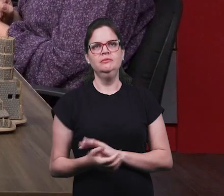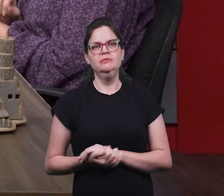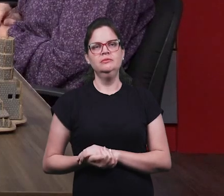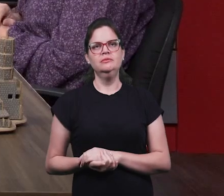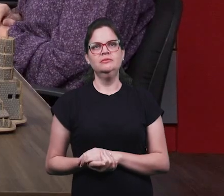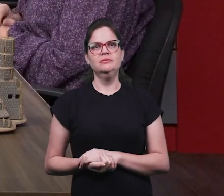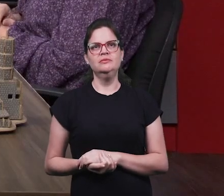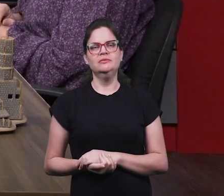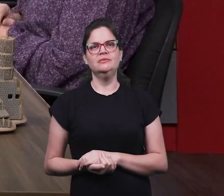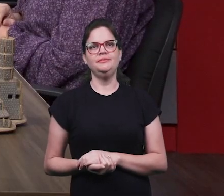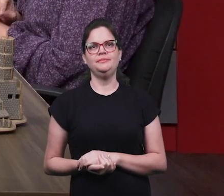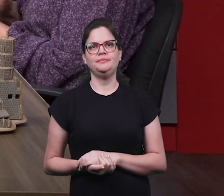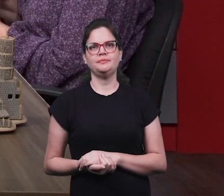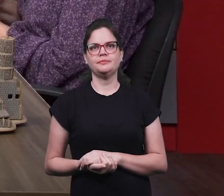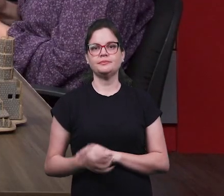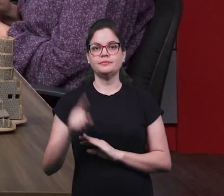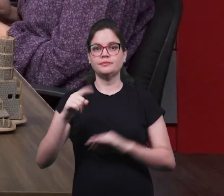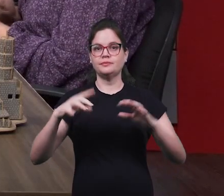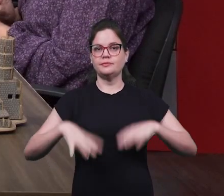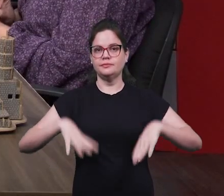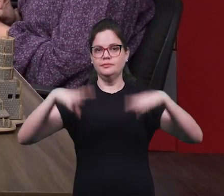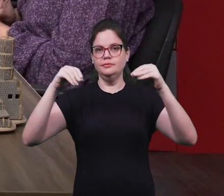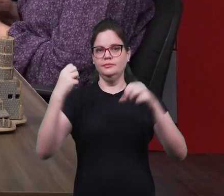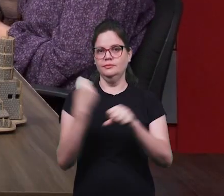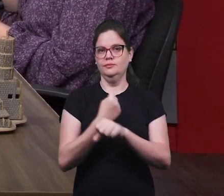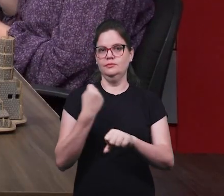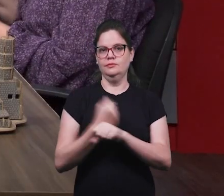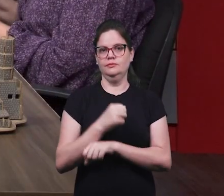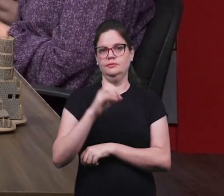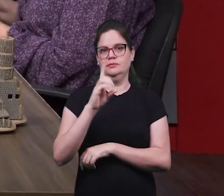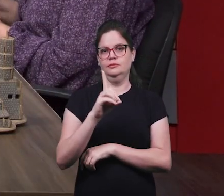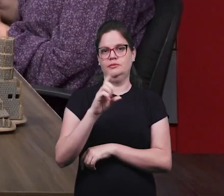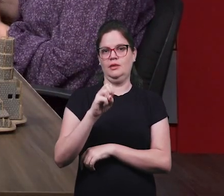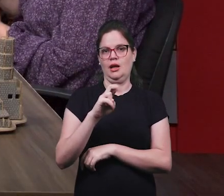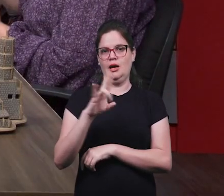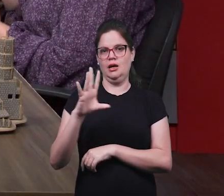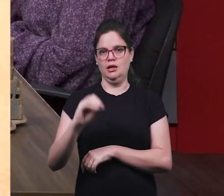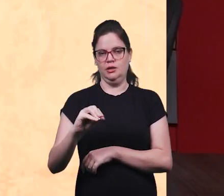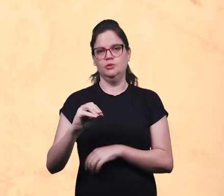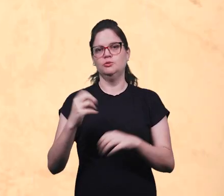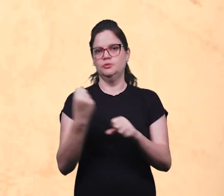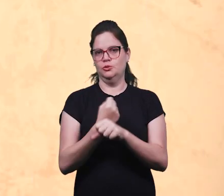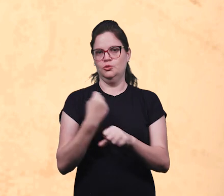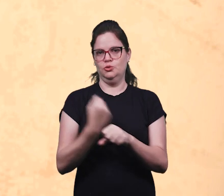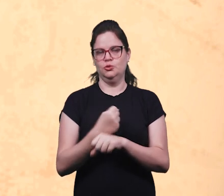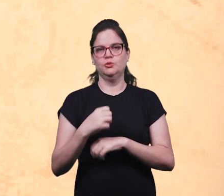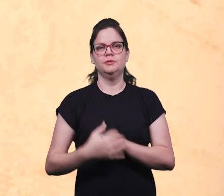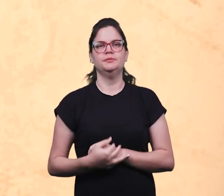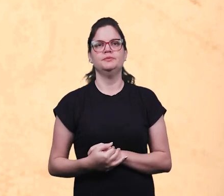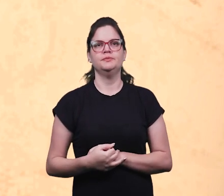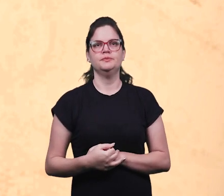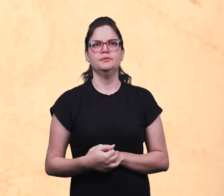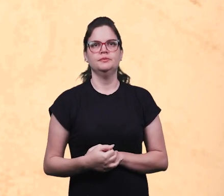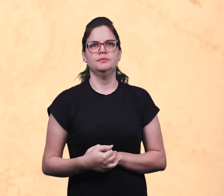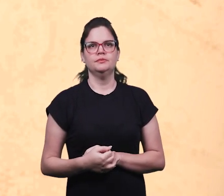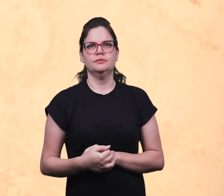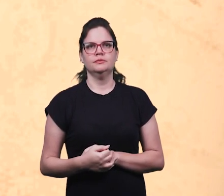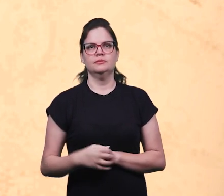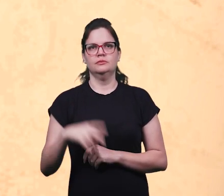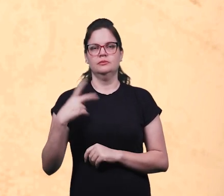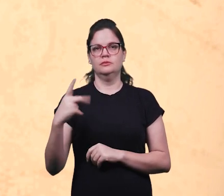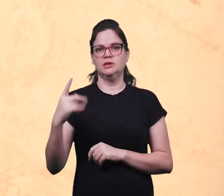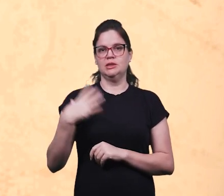colocado. O Palácio do Rei Dario, foi construído pelo Rei Dario, e ali, então, o seu